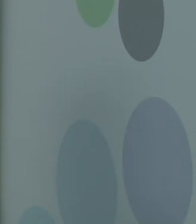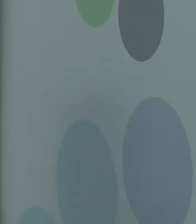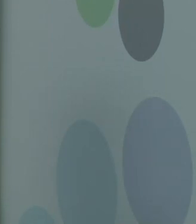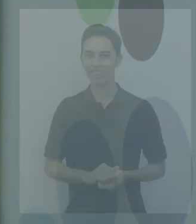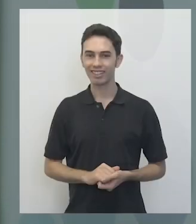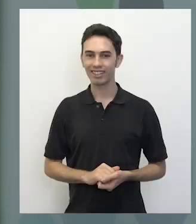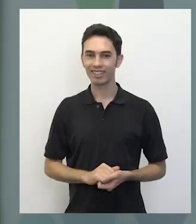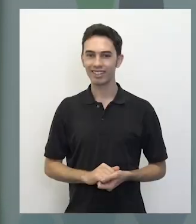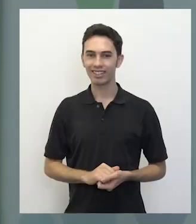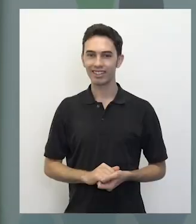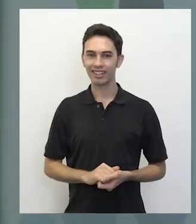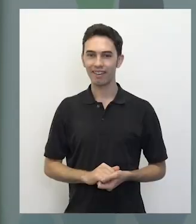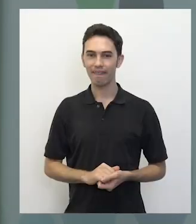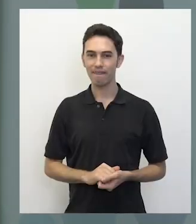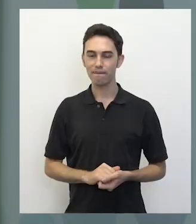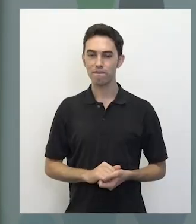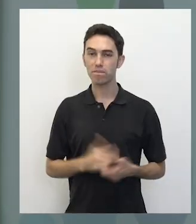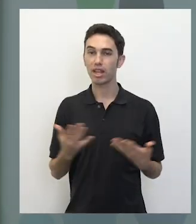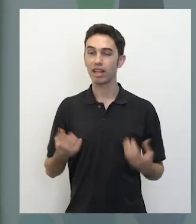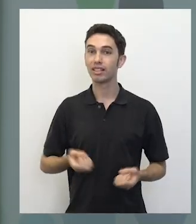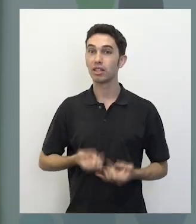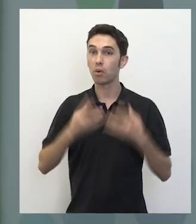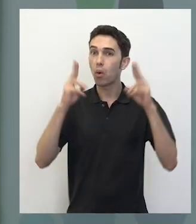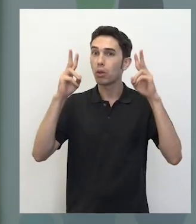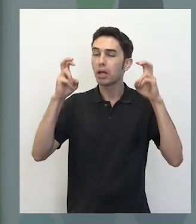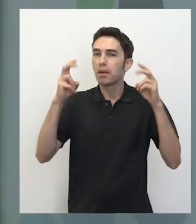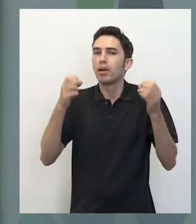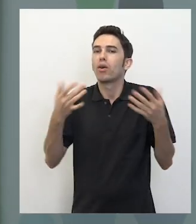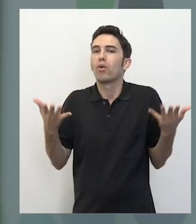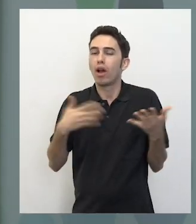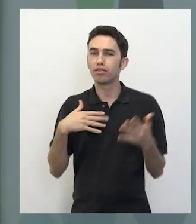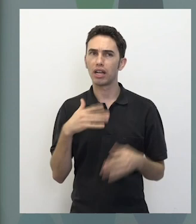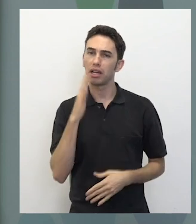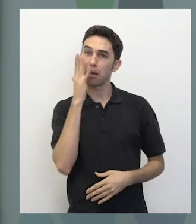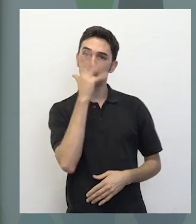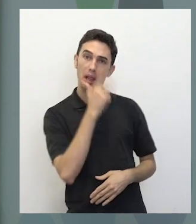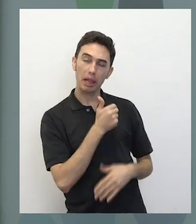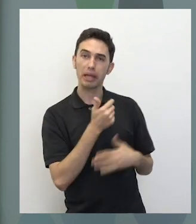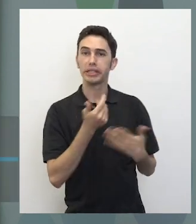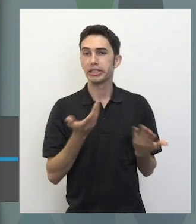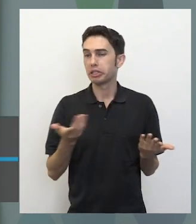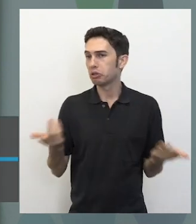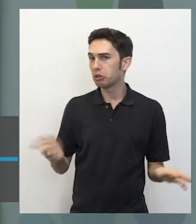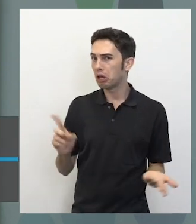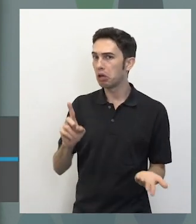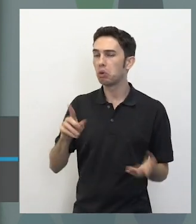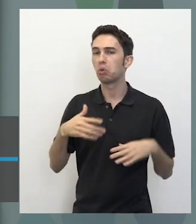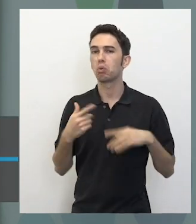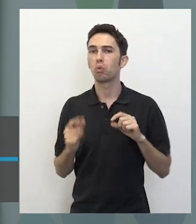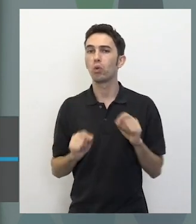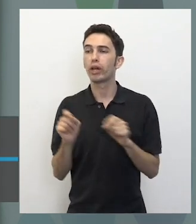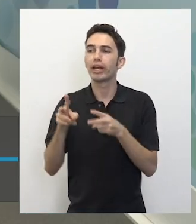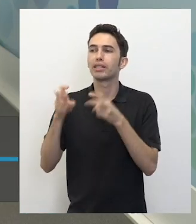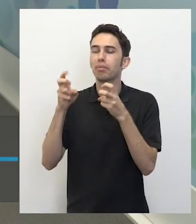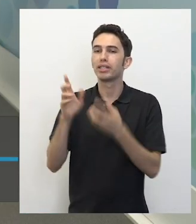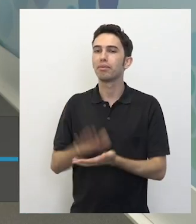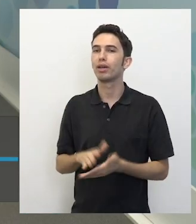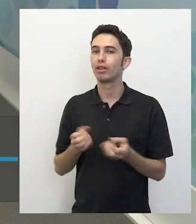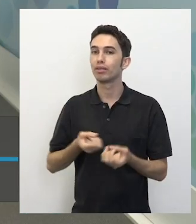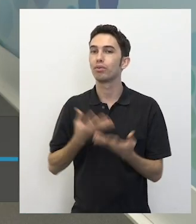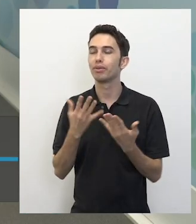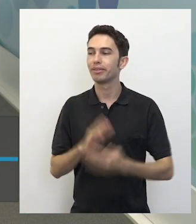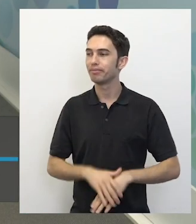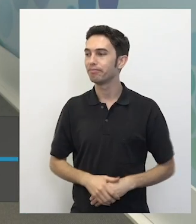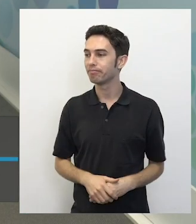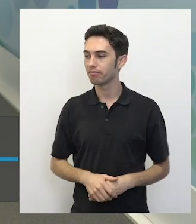E o que será que fala esse poema, né? Qual é o tema? Será que é uma beleza? Será que não é? O que eles perceberam aí nesse poema? Olha, o